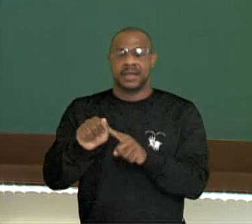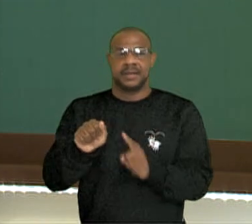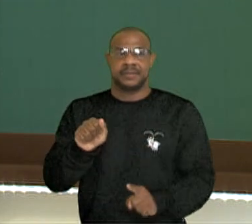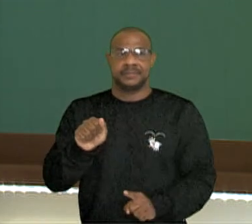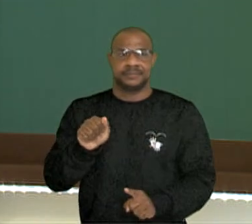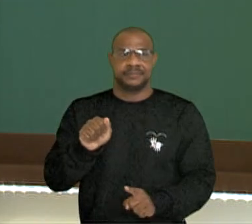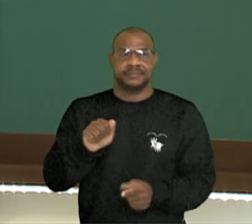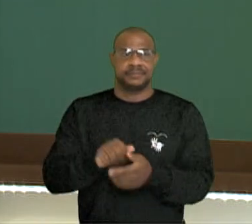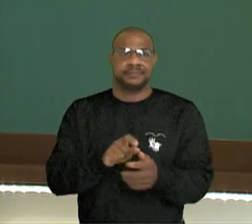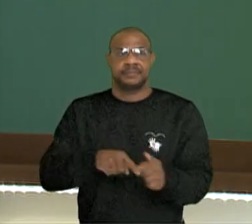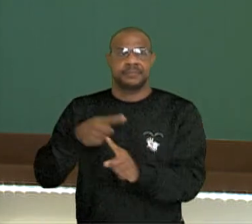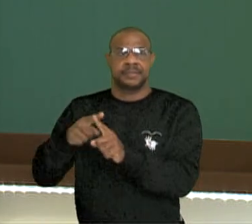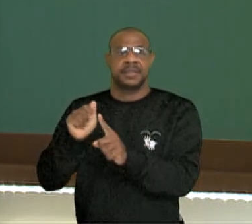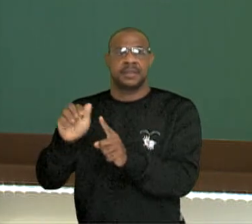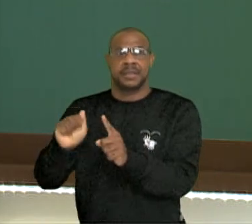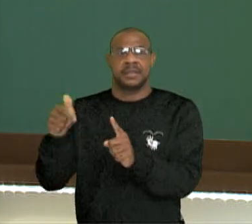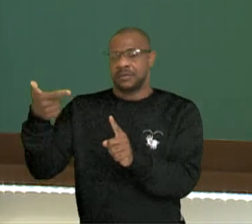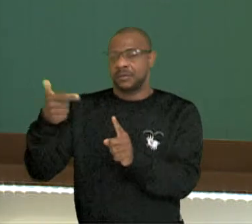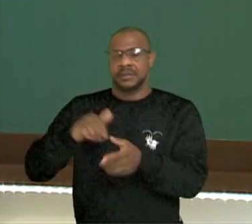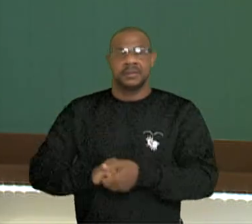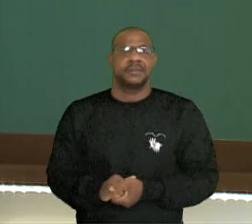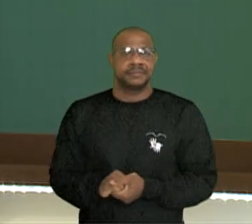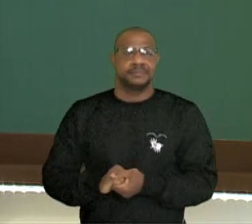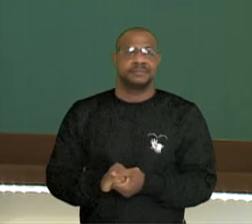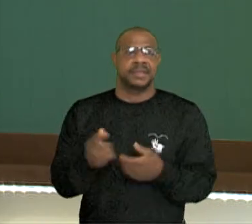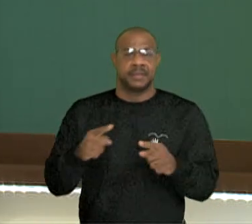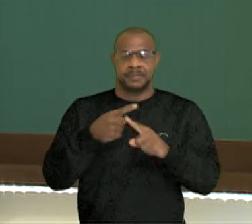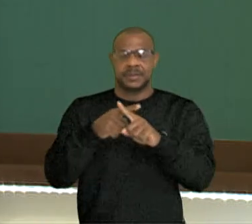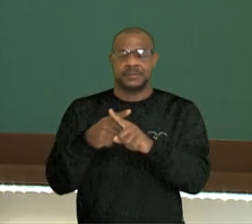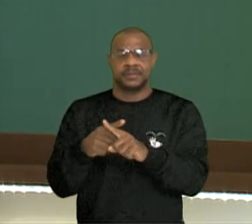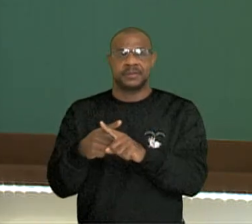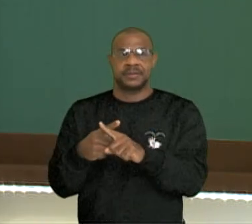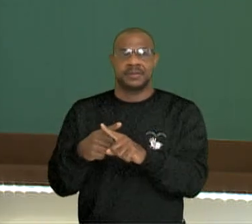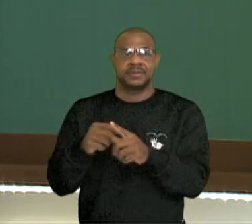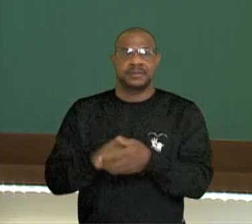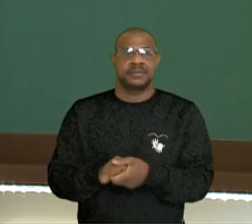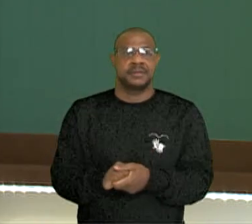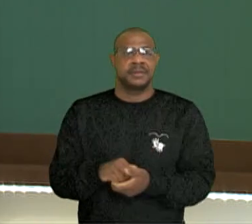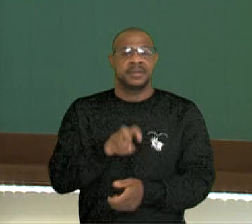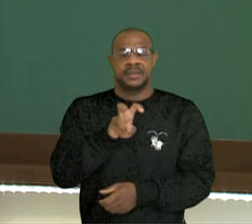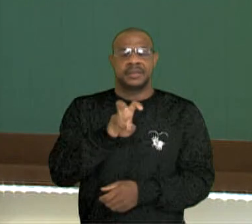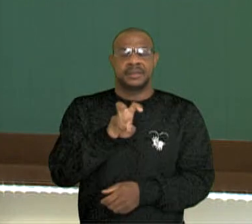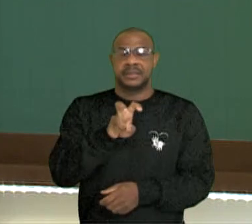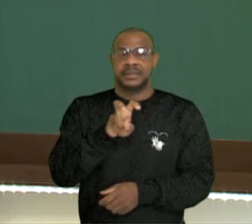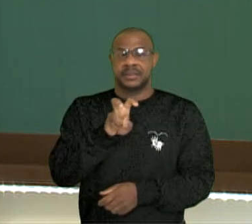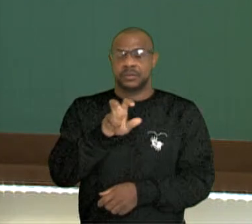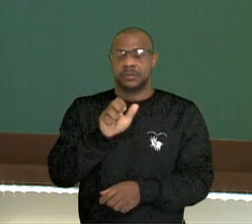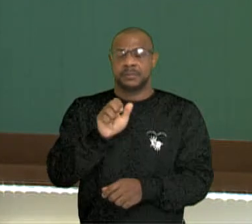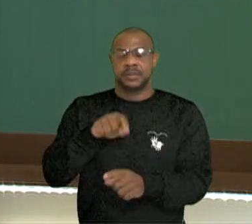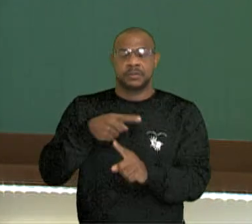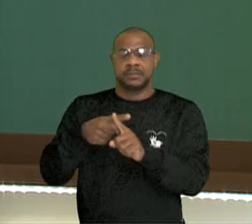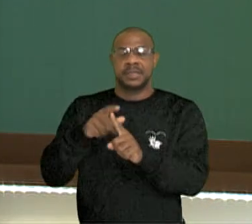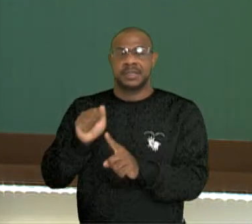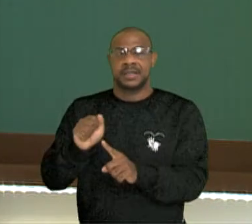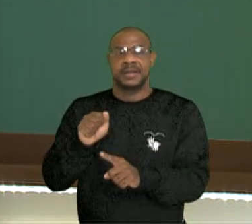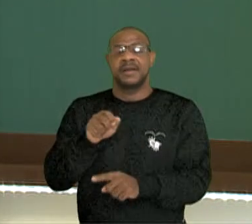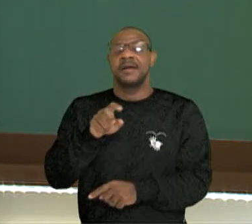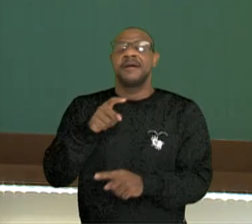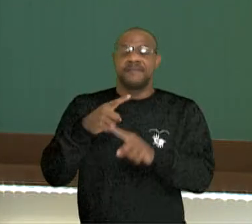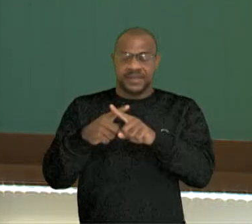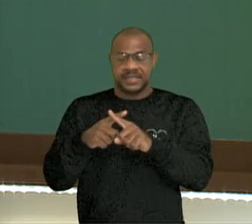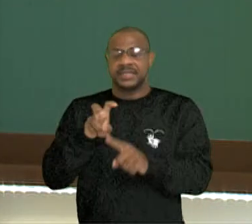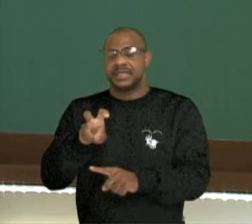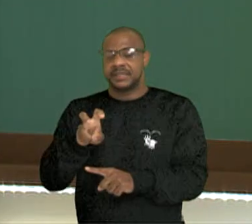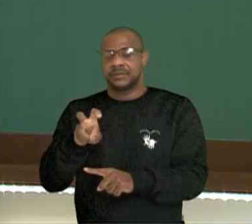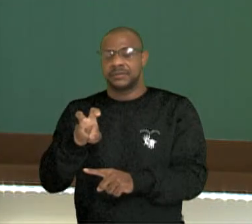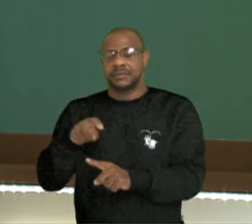produto notável. E essa forma aqui é uma multiplicação. É 5 mais A vezes 5 mais A. Uma multiplicação,